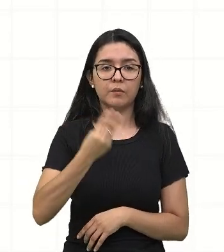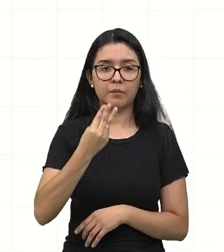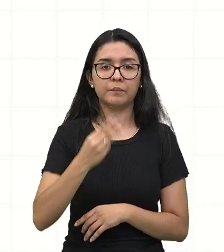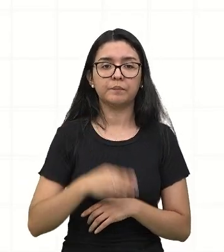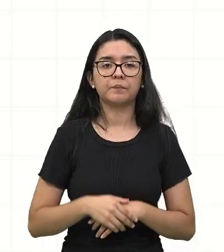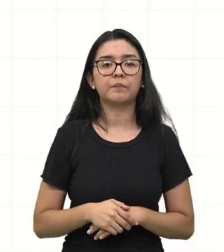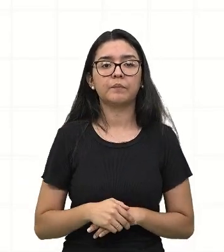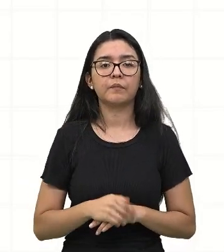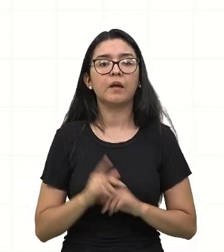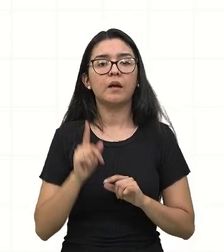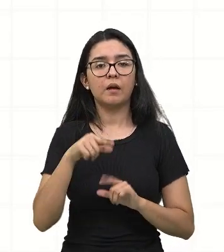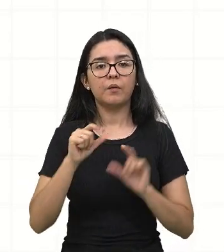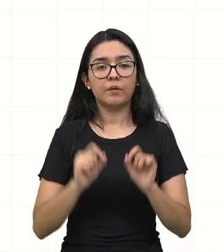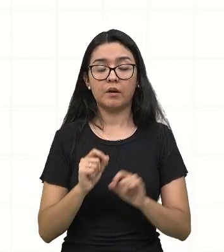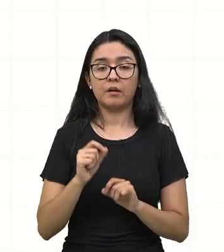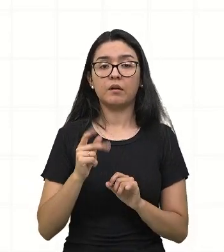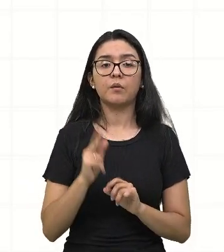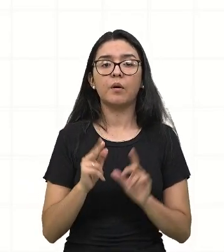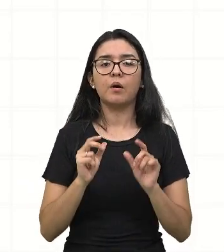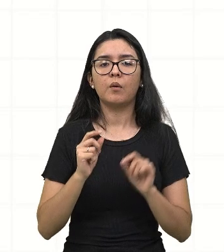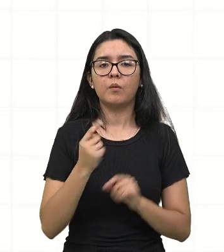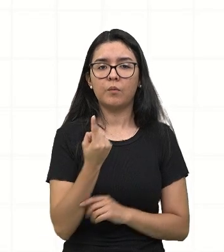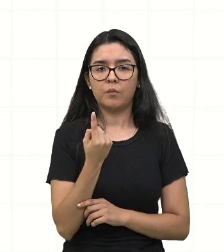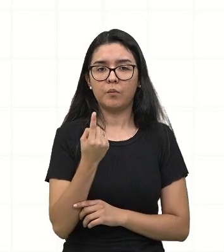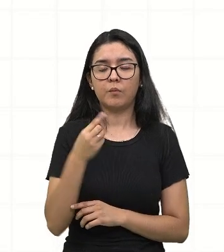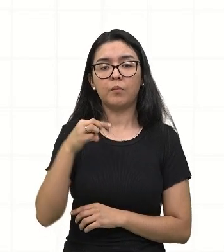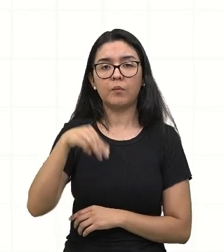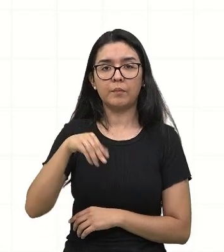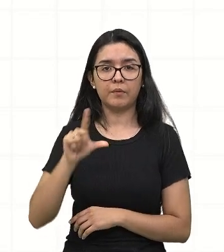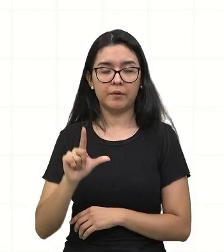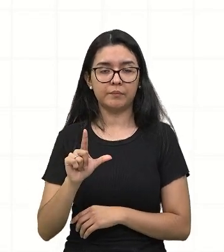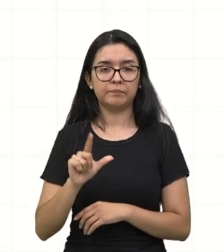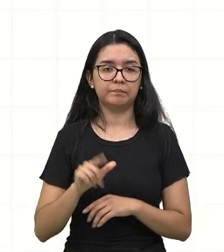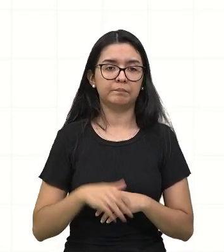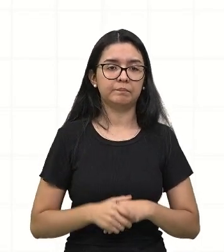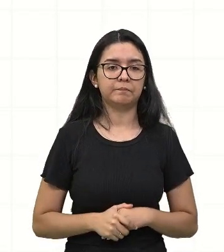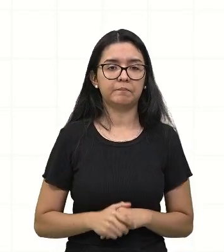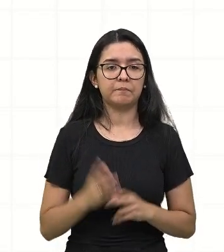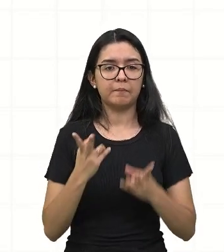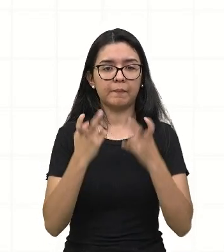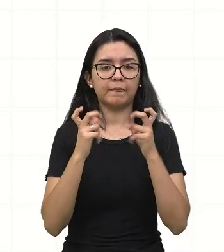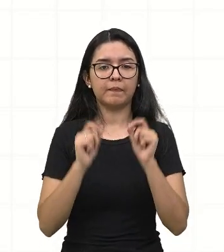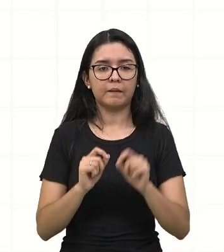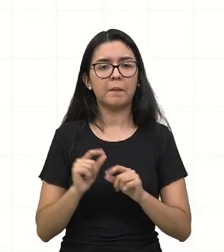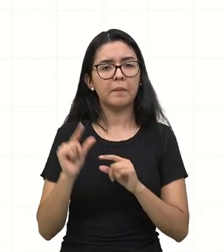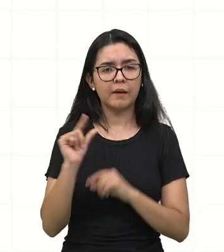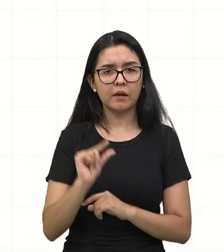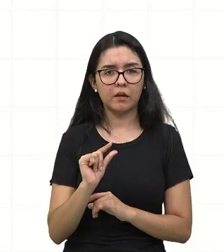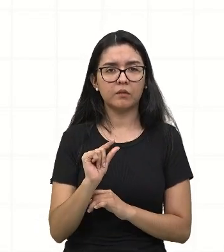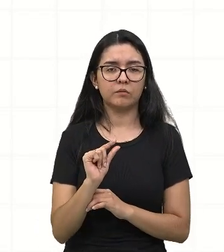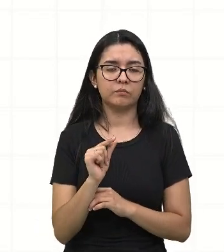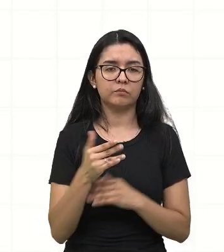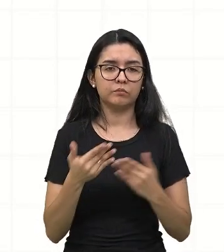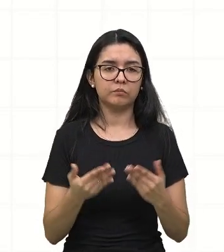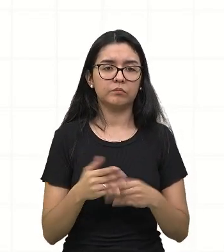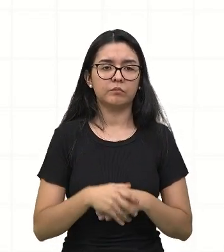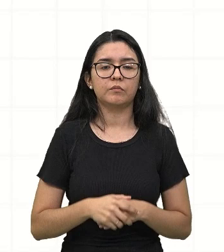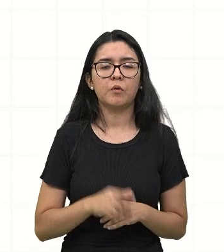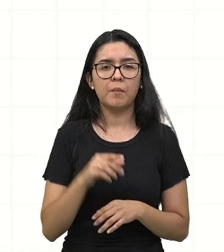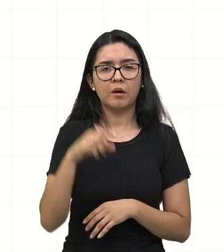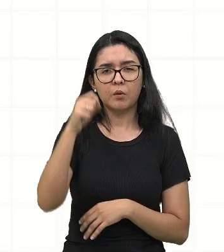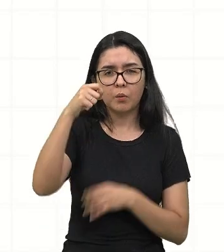cúbico é igual a 1 ml. Olha só, 1 ml é algo pequeno, tá bom? É como se fosse uma